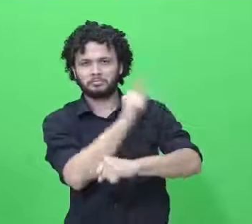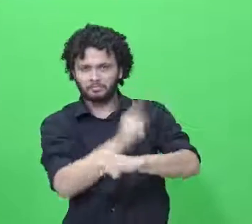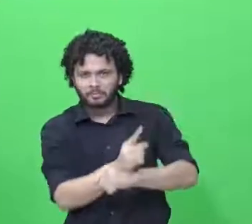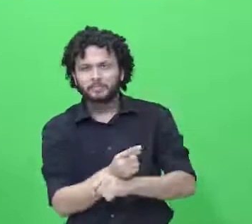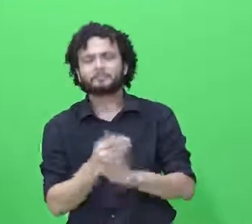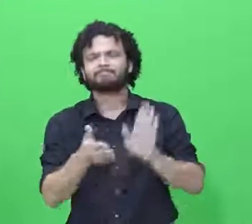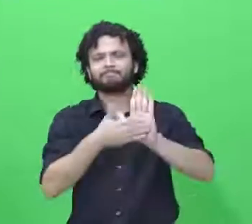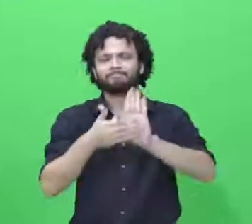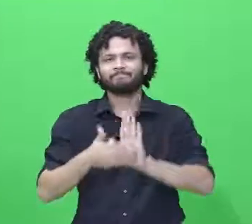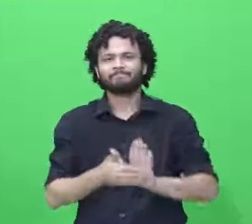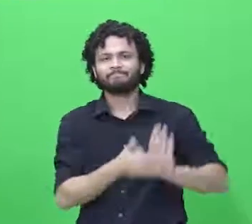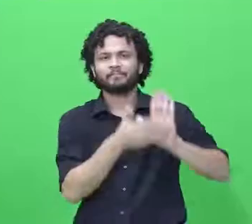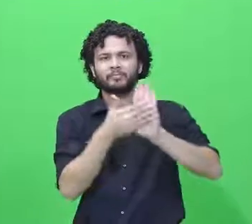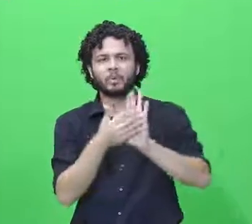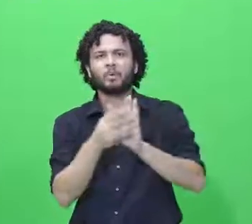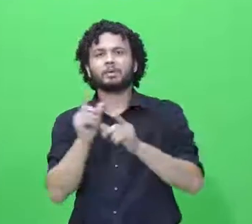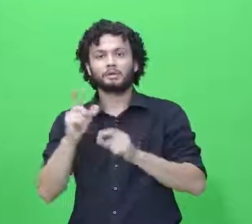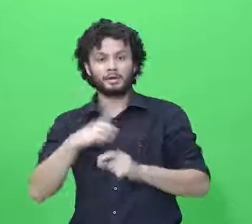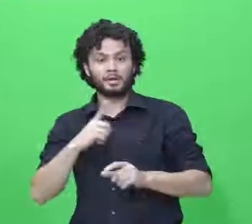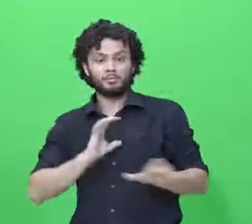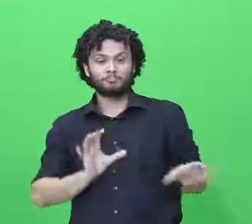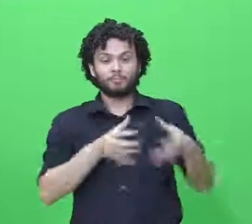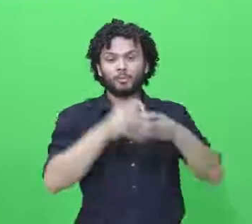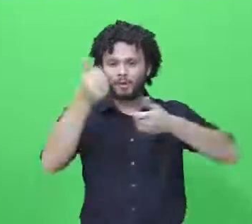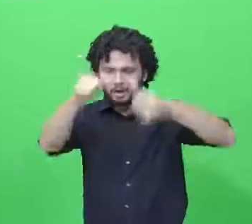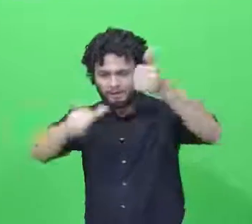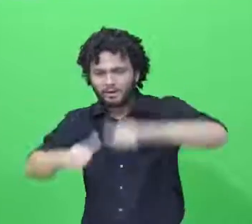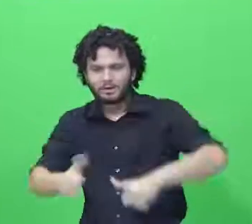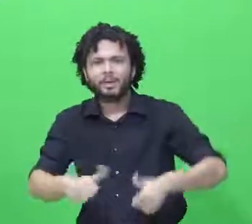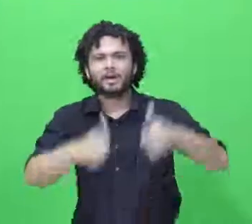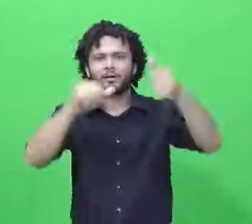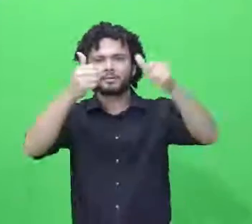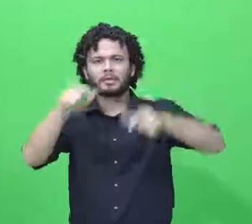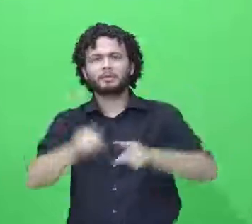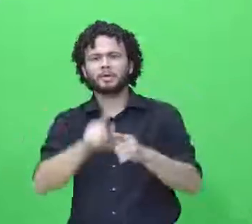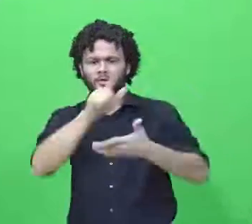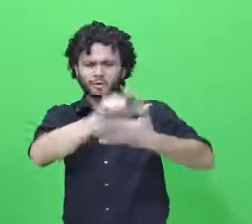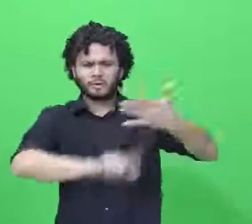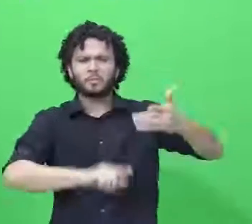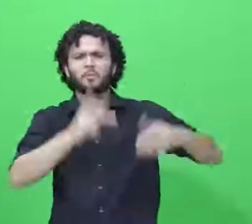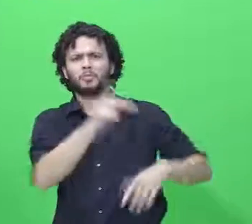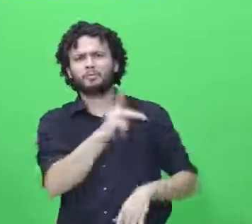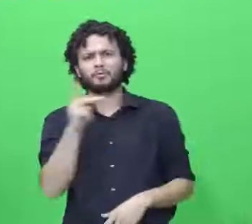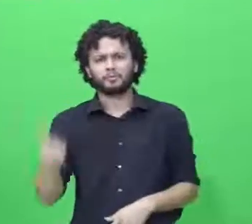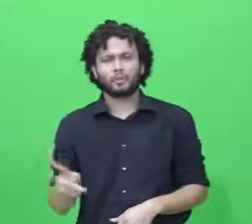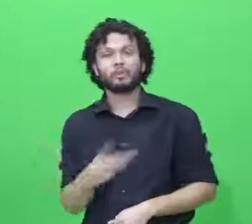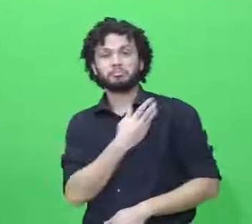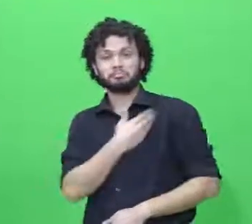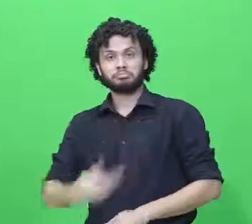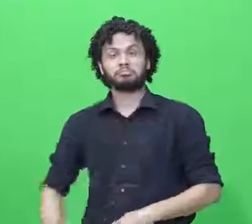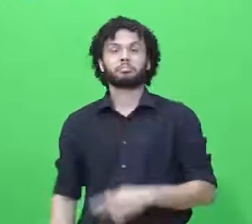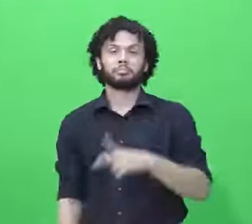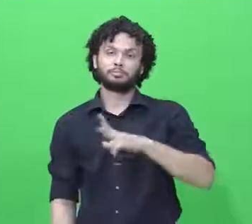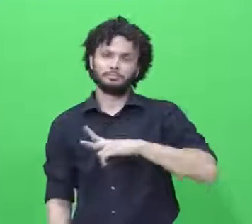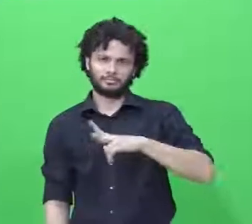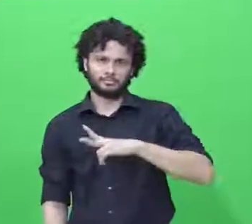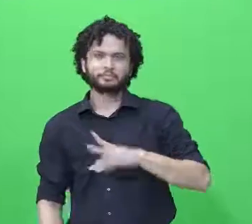formou uma comissão de avaliação mista de professores da rede pública e privada,